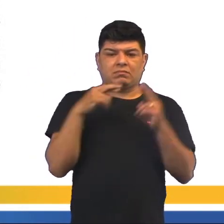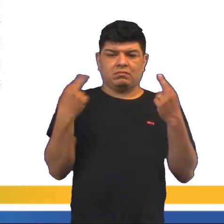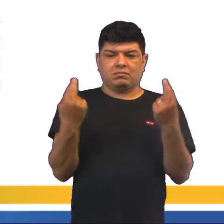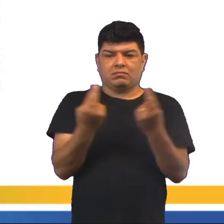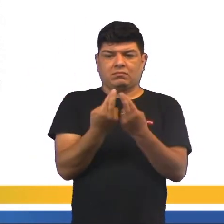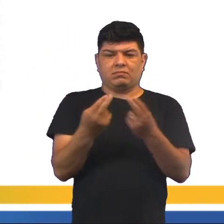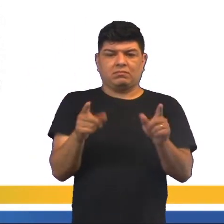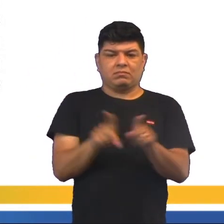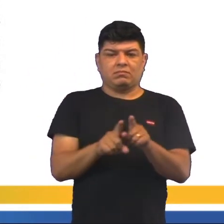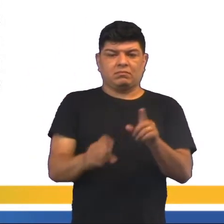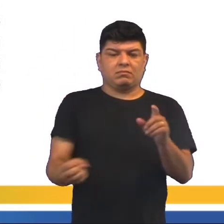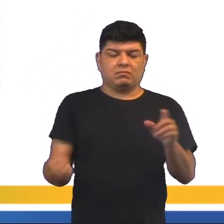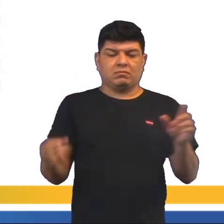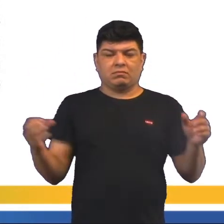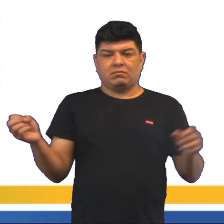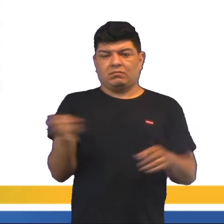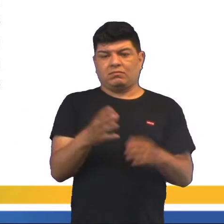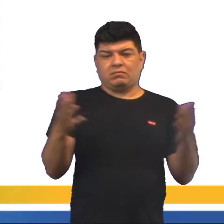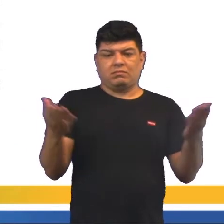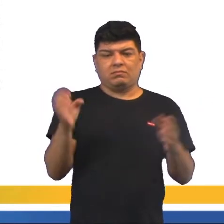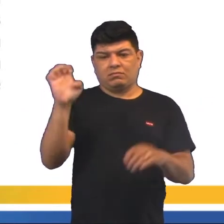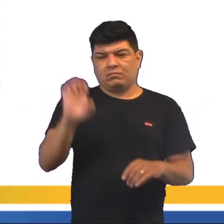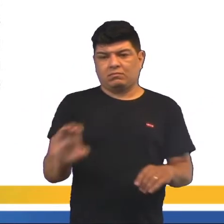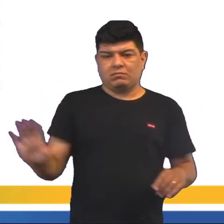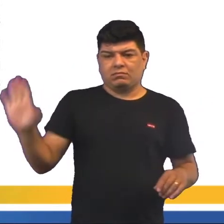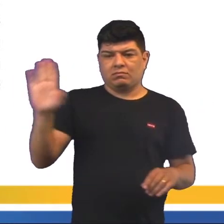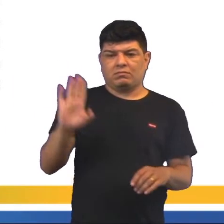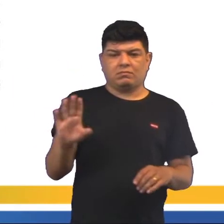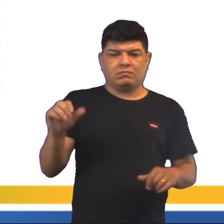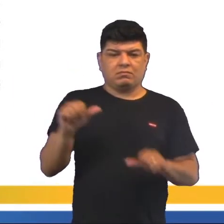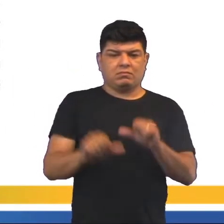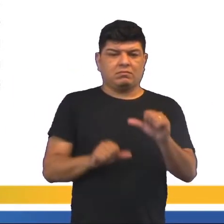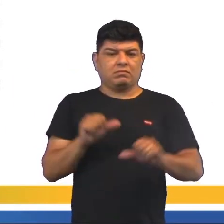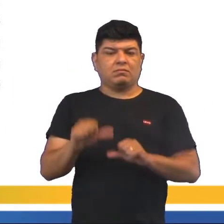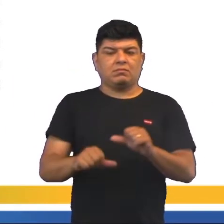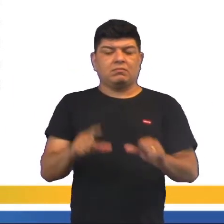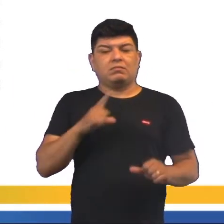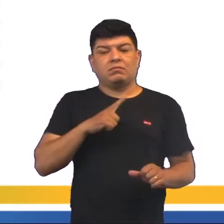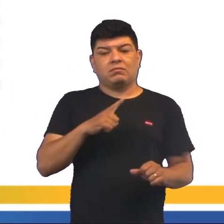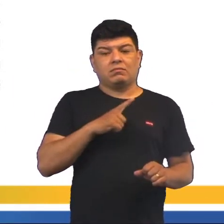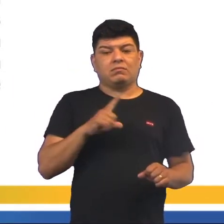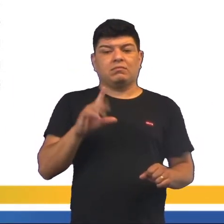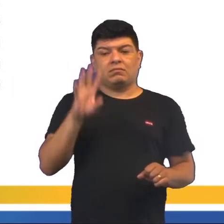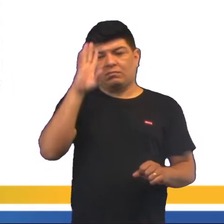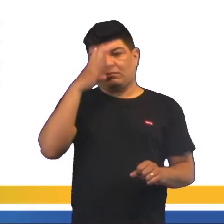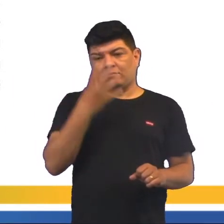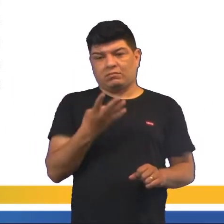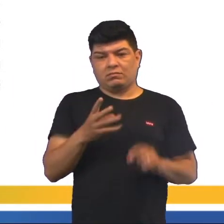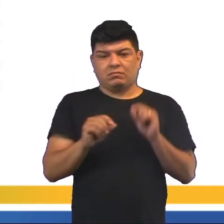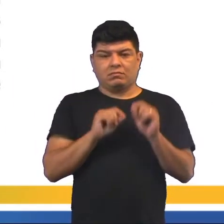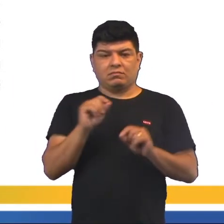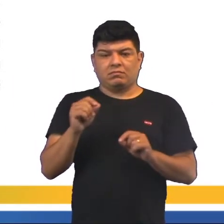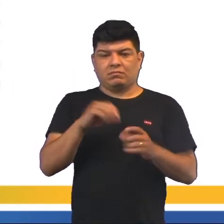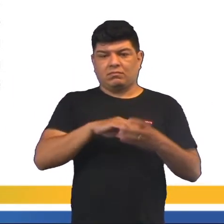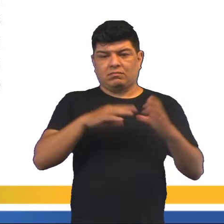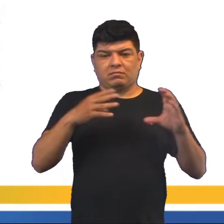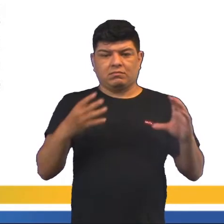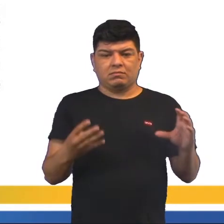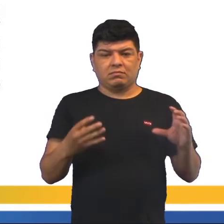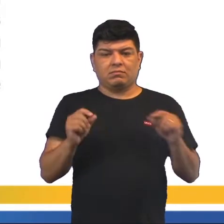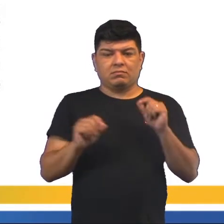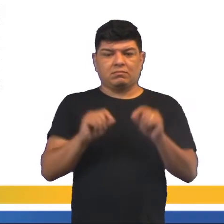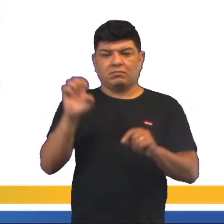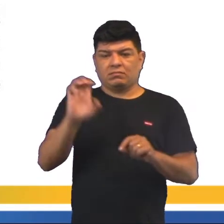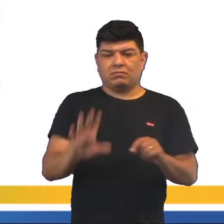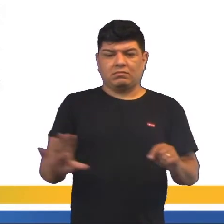que originaram as nações modernas na Europa. As transformações que aconteceram nesse período resultaram na formação característica que definira